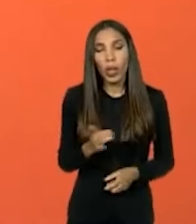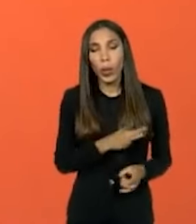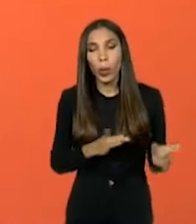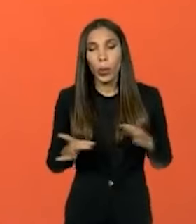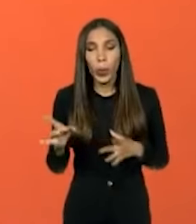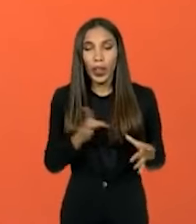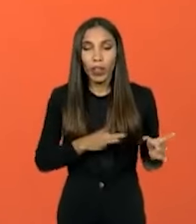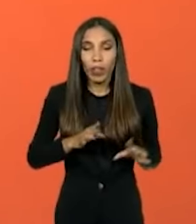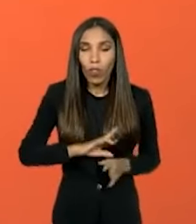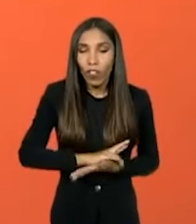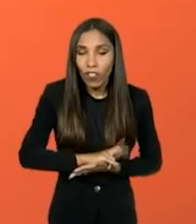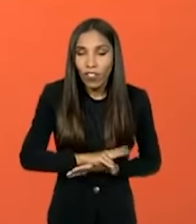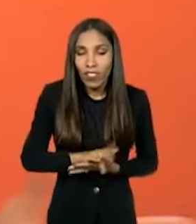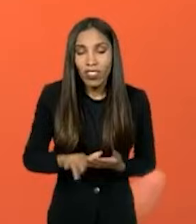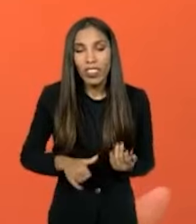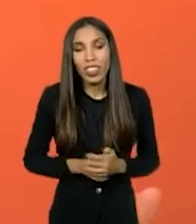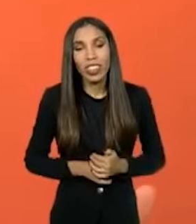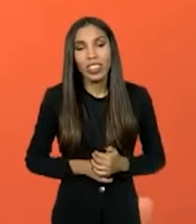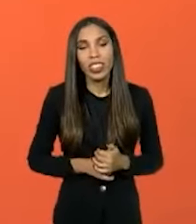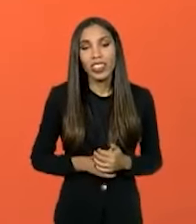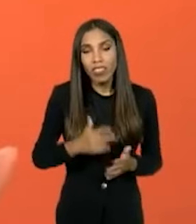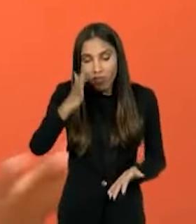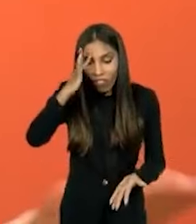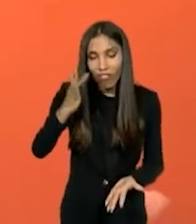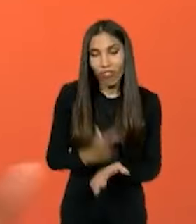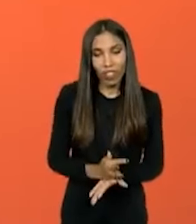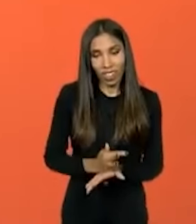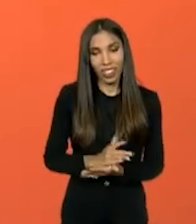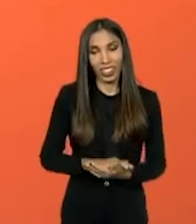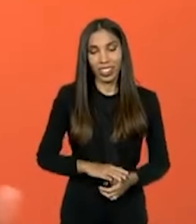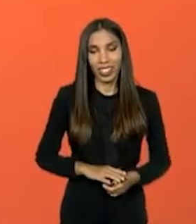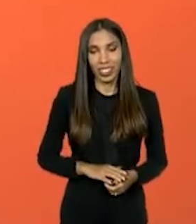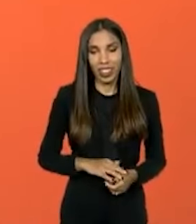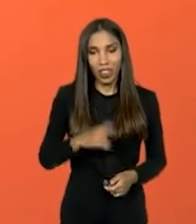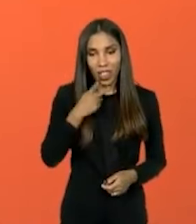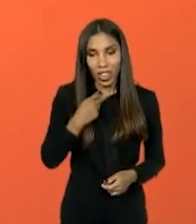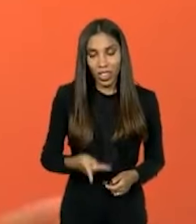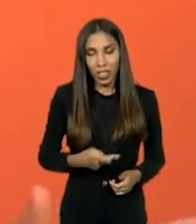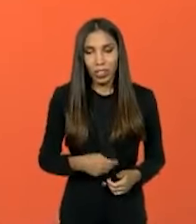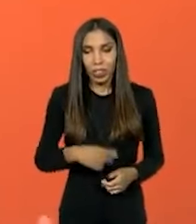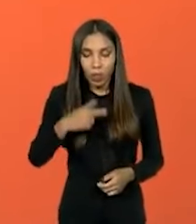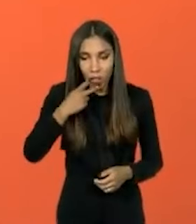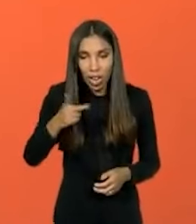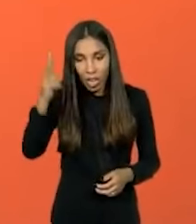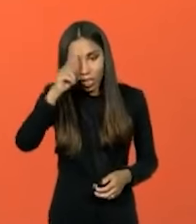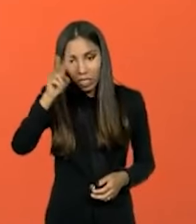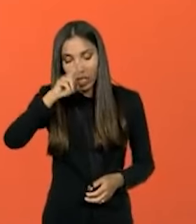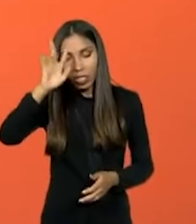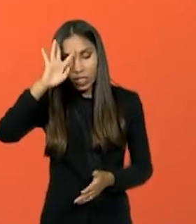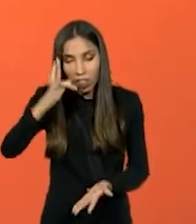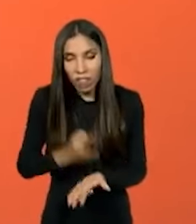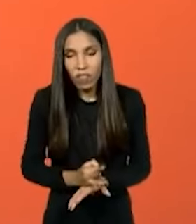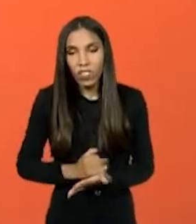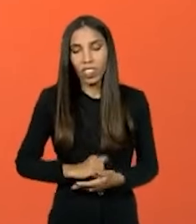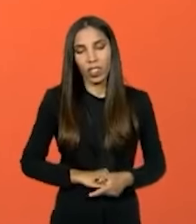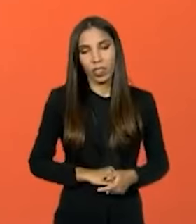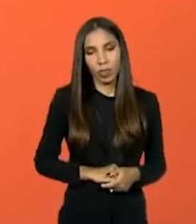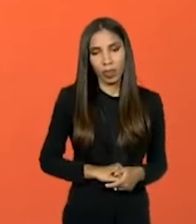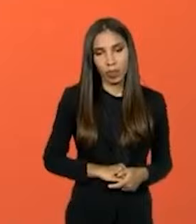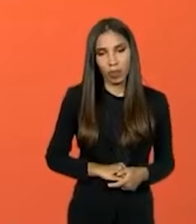medos mas é coisa de de fé assim eu é isso assim falar dessa história sem falar de fé não faz sentido absoluto